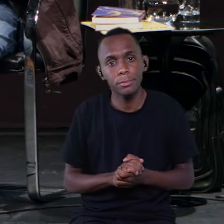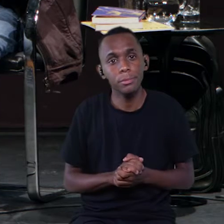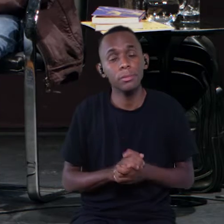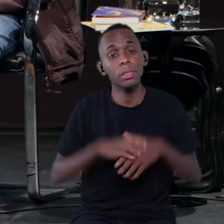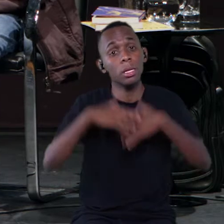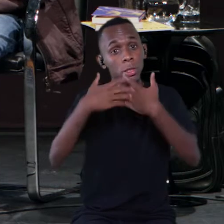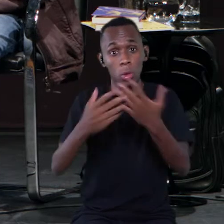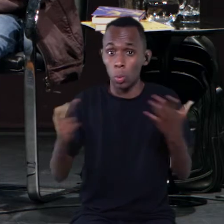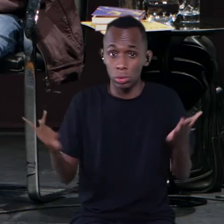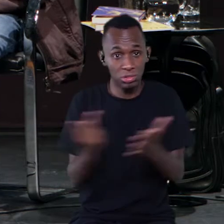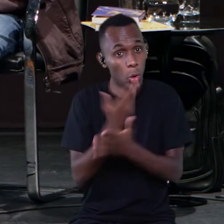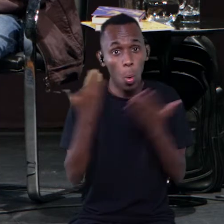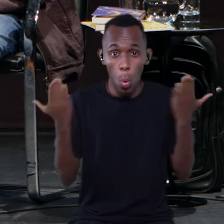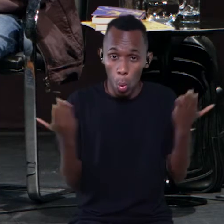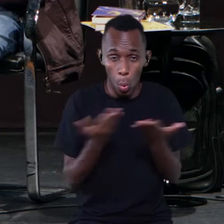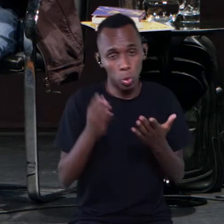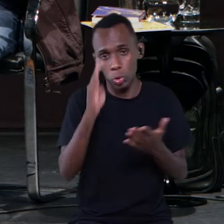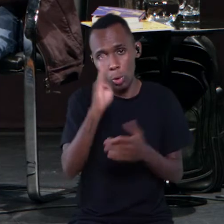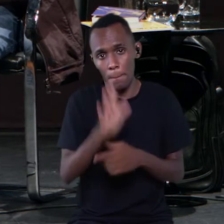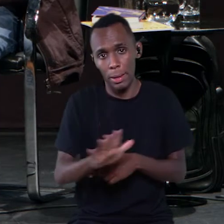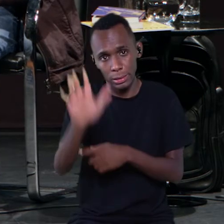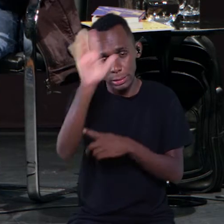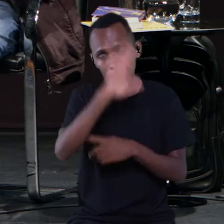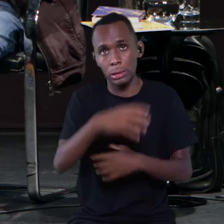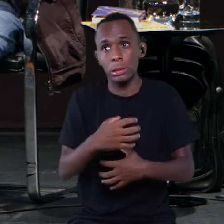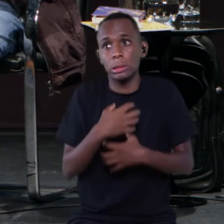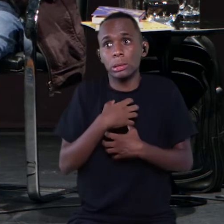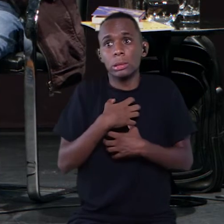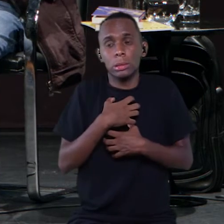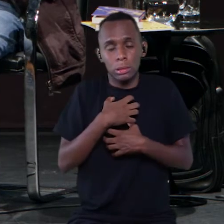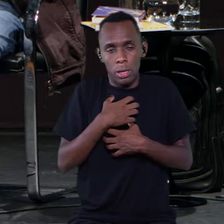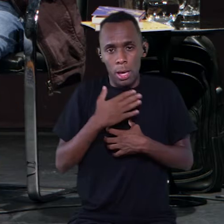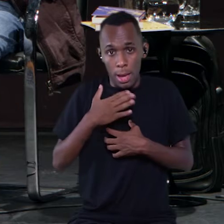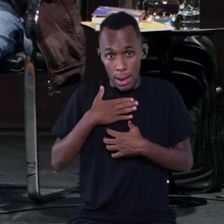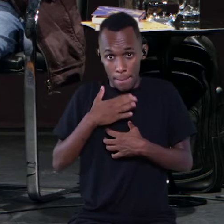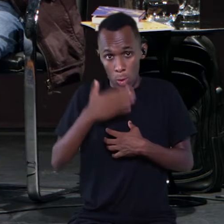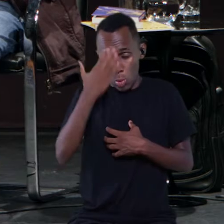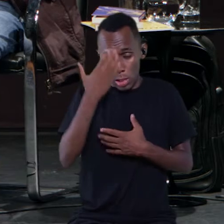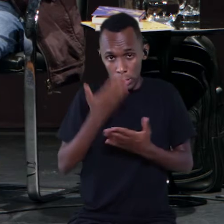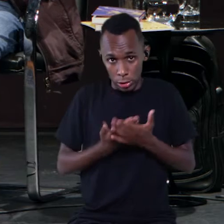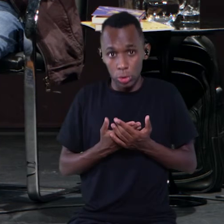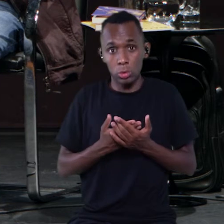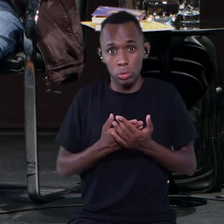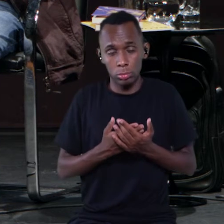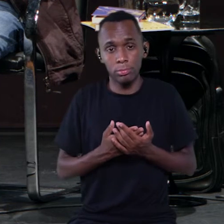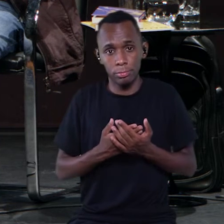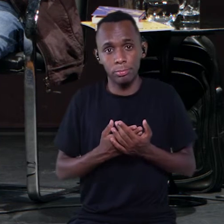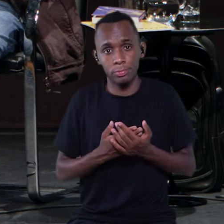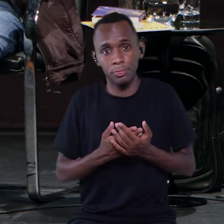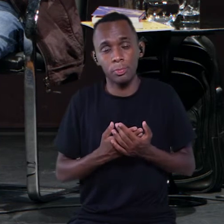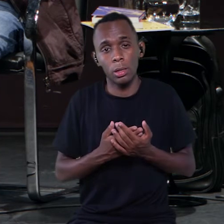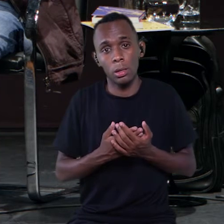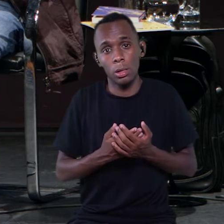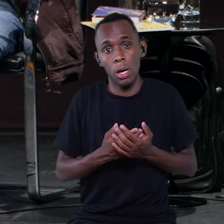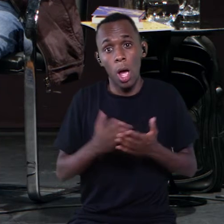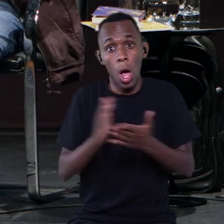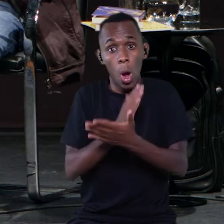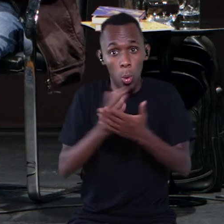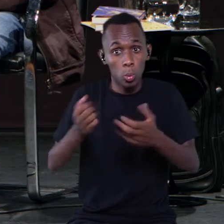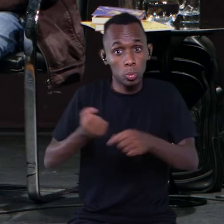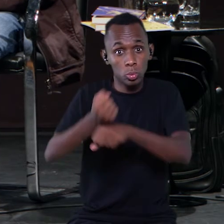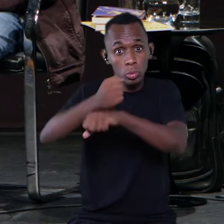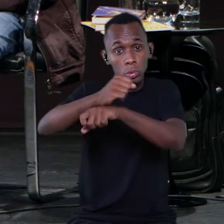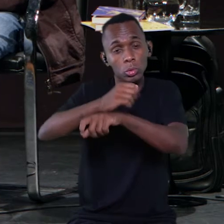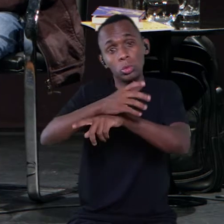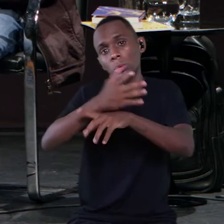o que tem acontecido hoje no Brasil, né? A sensação, e é uma teoria pessoal que eu tenho, de que muitos dos afrodiaspóricos no Brasil são